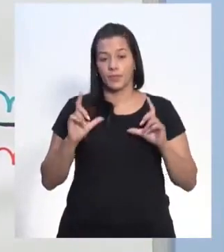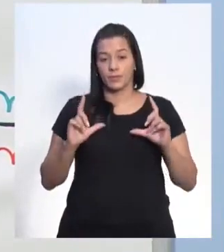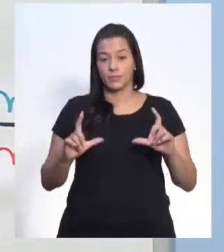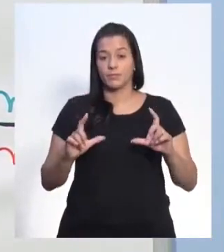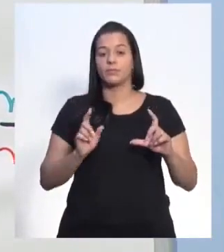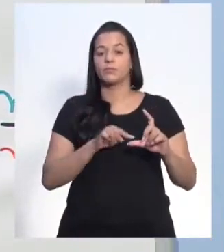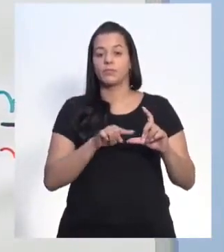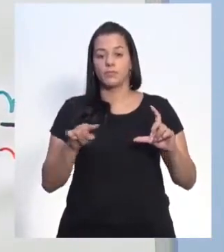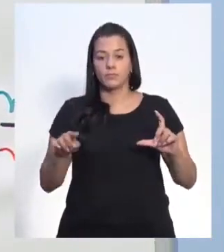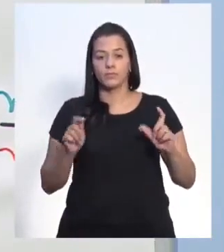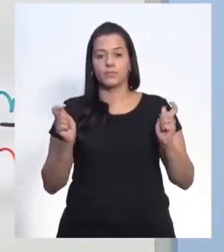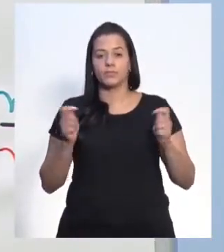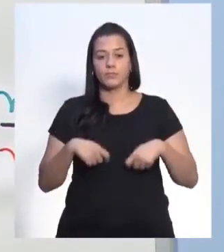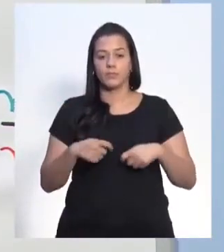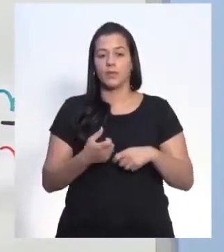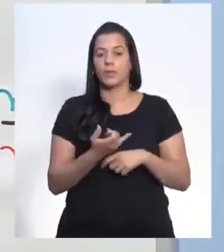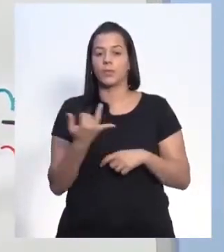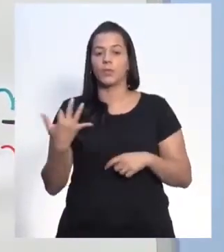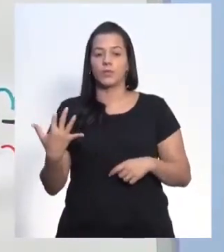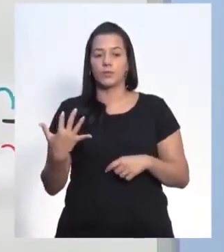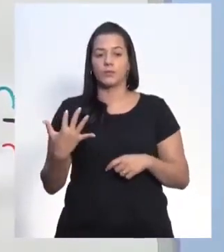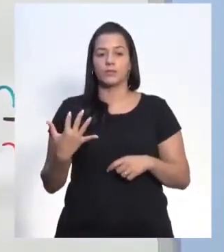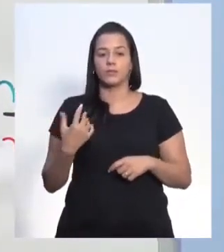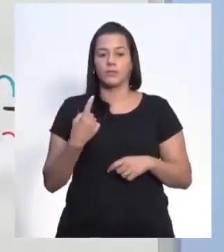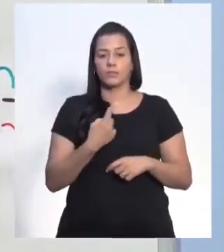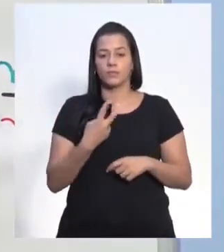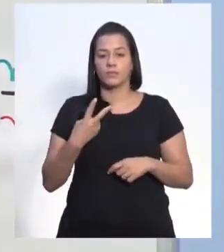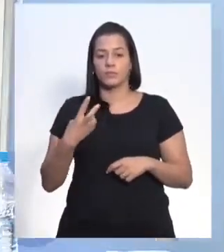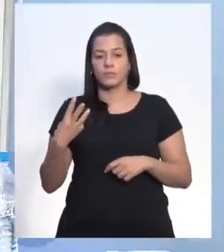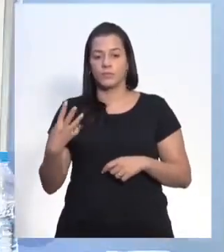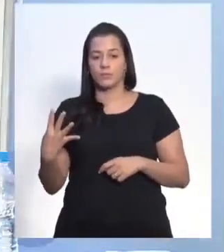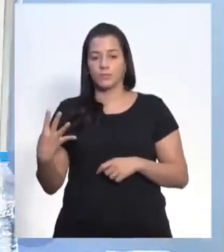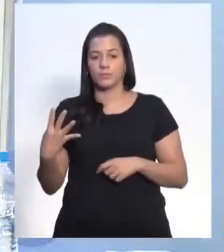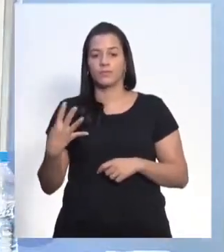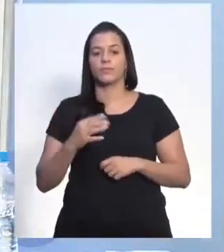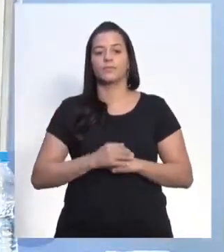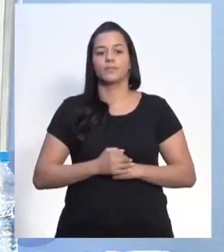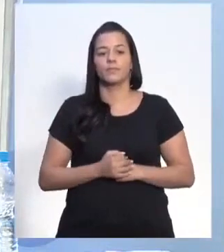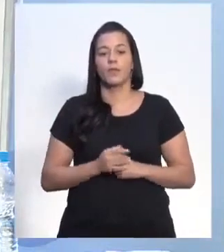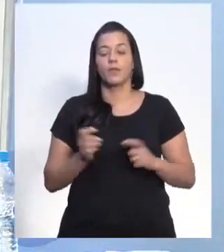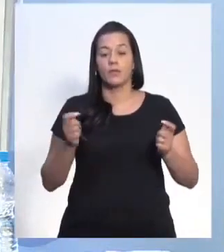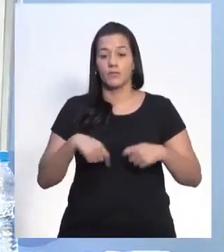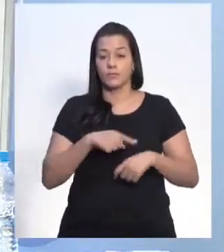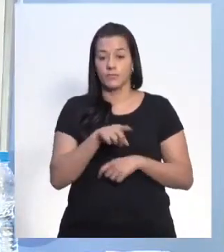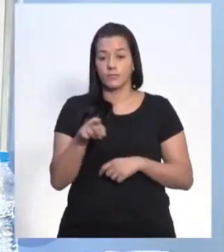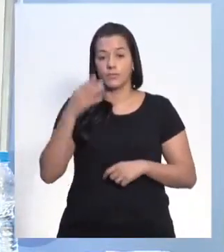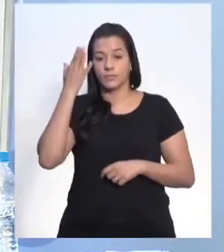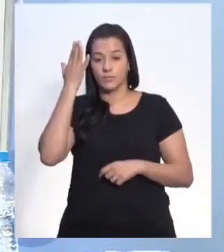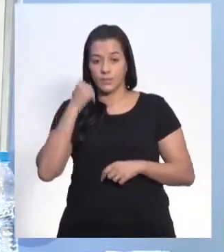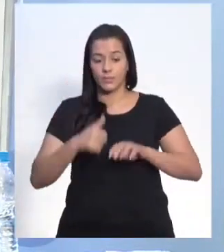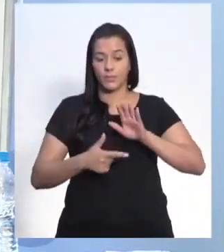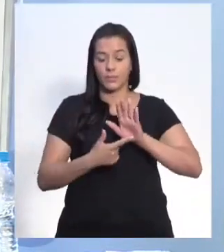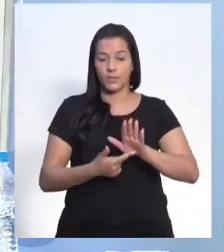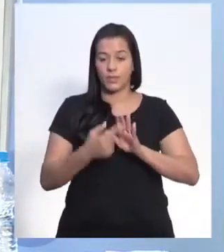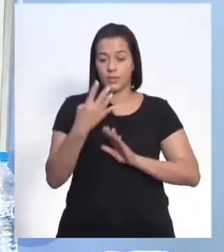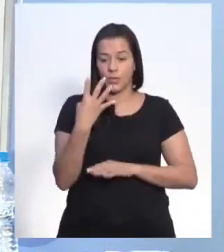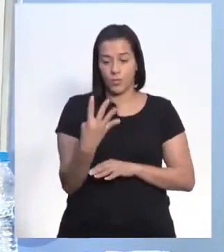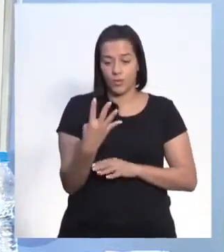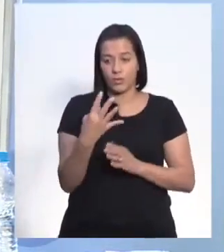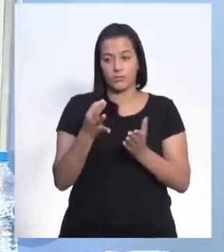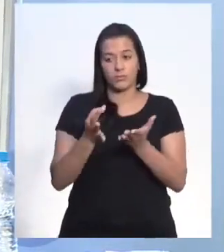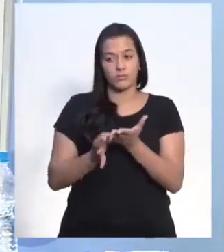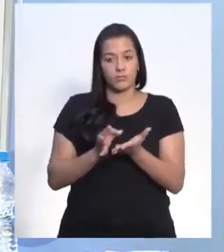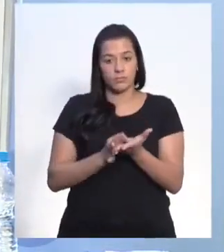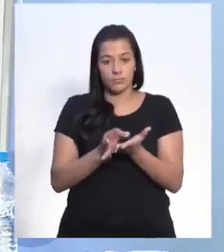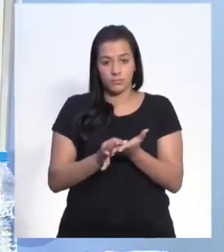as opções. Quantas opções nós temos? Uma, duas, três, quatro. Então, a gente sabe que quando tem duas moedas, o ômega é